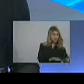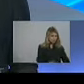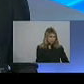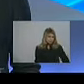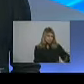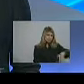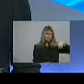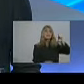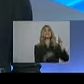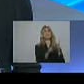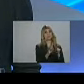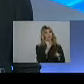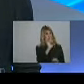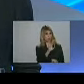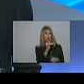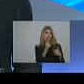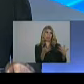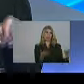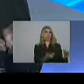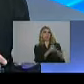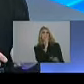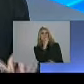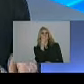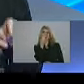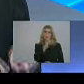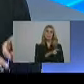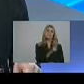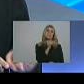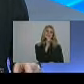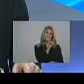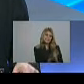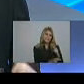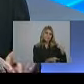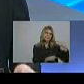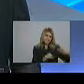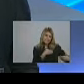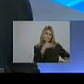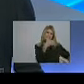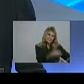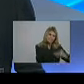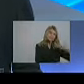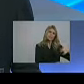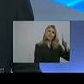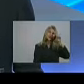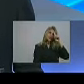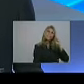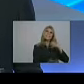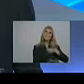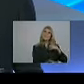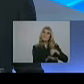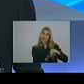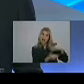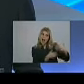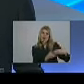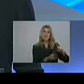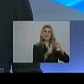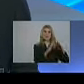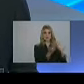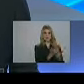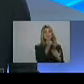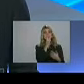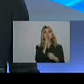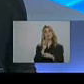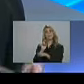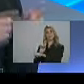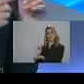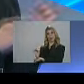a gente sabe que também não é nada de longo prazo, porque para aquela criança, cada dia na escola faz muita falta, mas também requalificando a Guarda